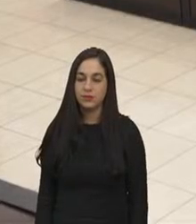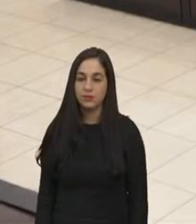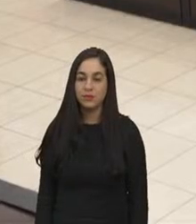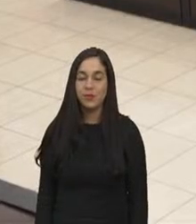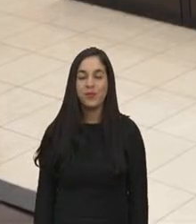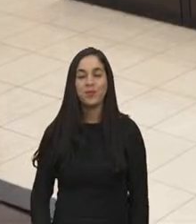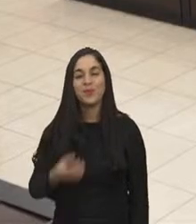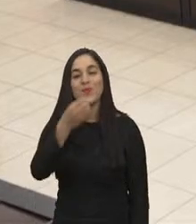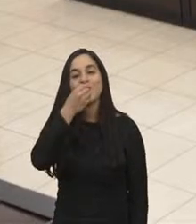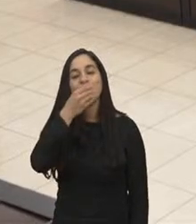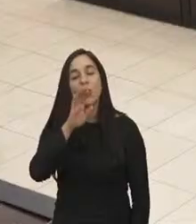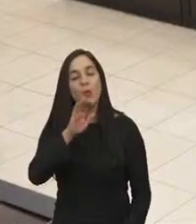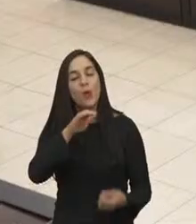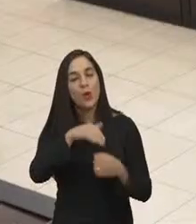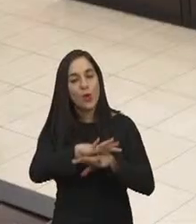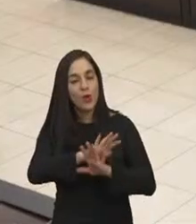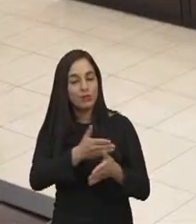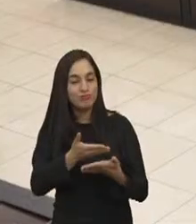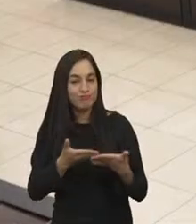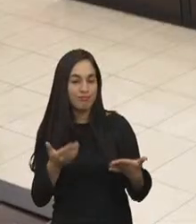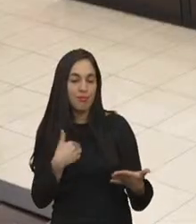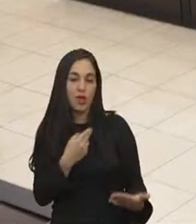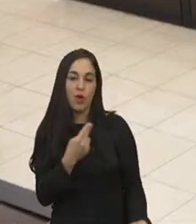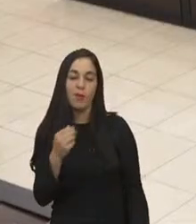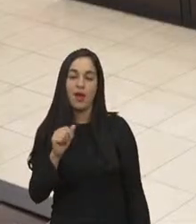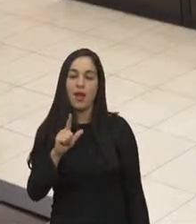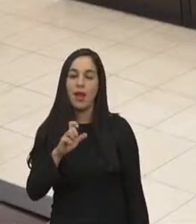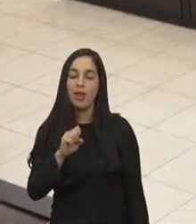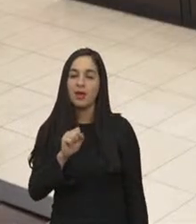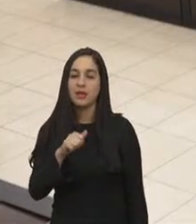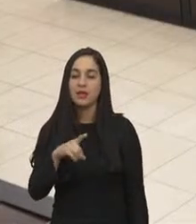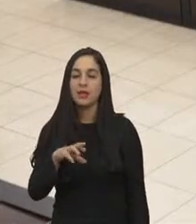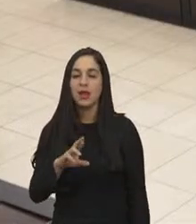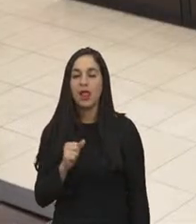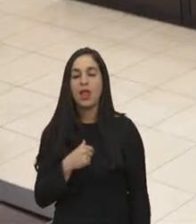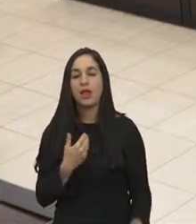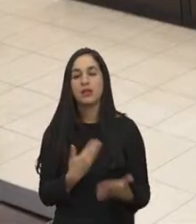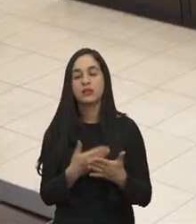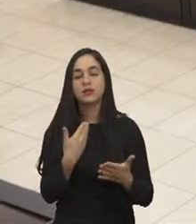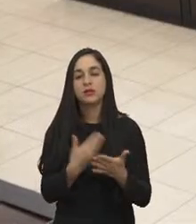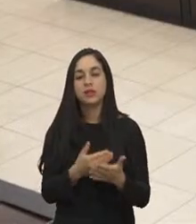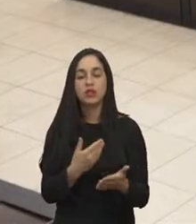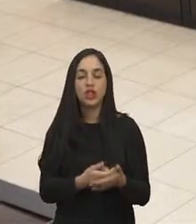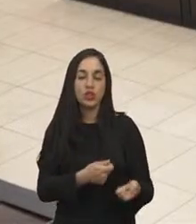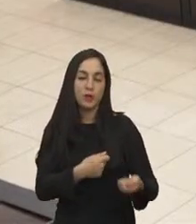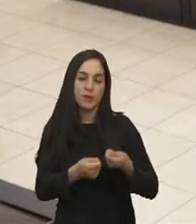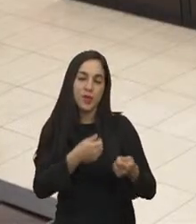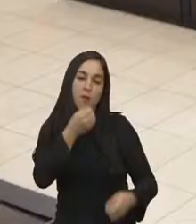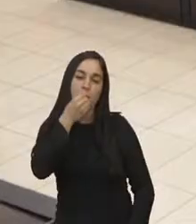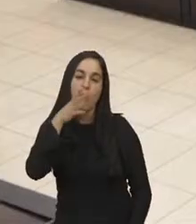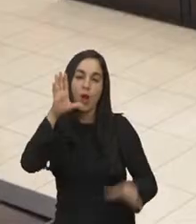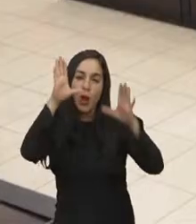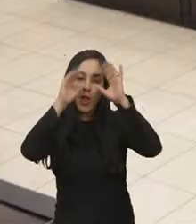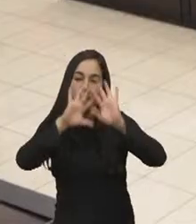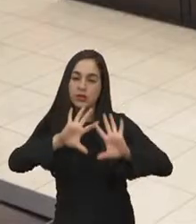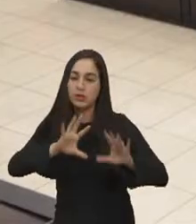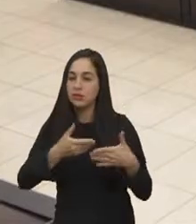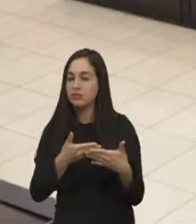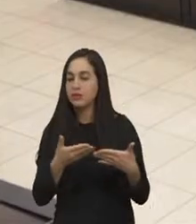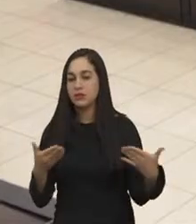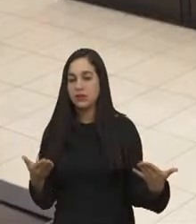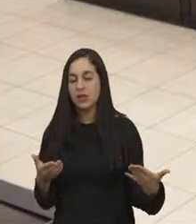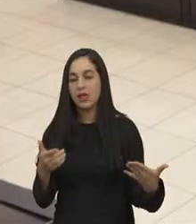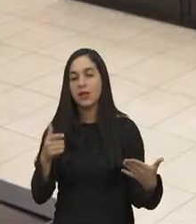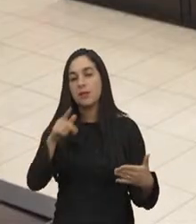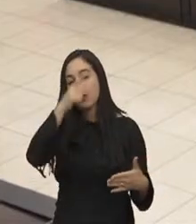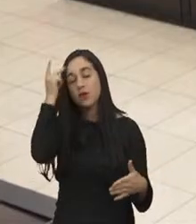Bom, boa noite a todos. Meu nome é Alessandra Seramaia, eu sou estudante do Bacharelado em Administração. Boa noite a todos aqui presentes e assistindo